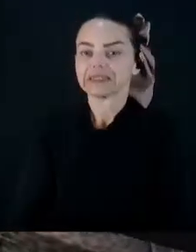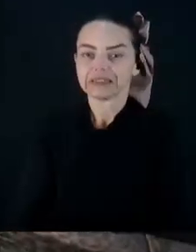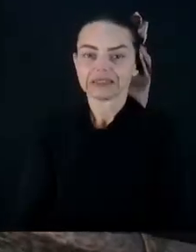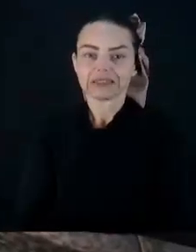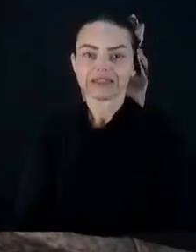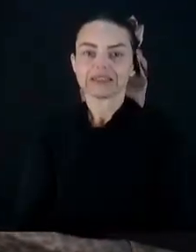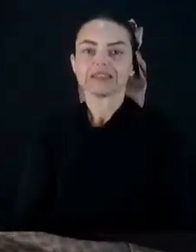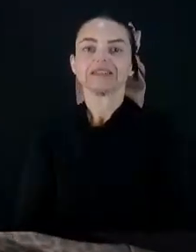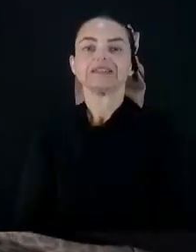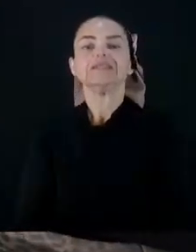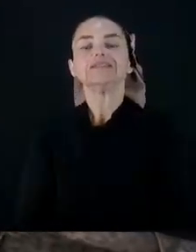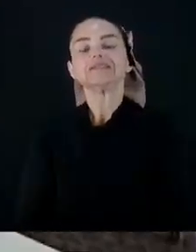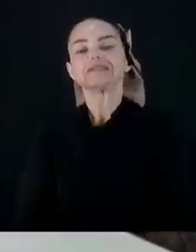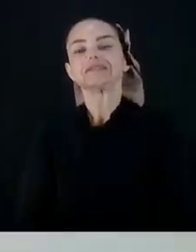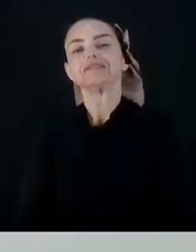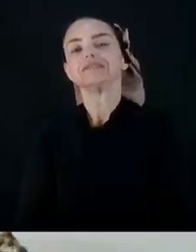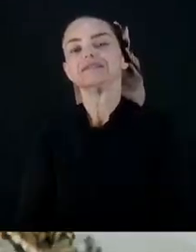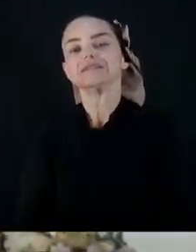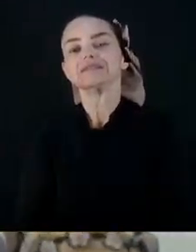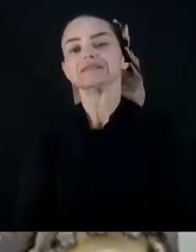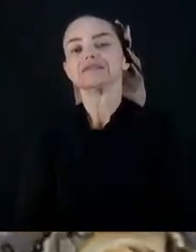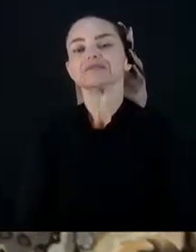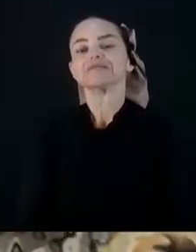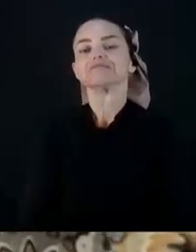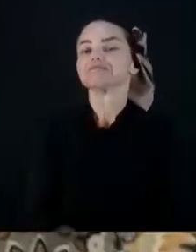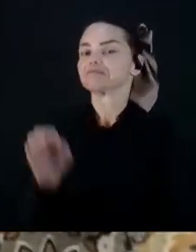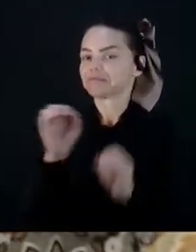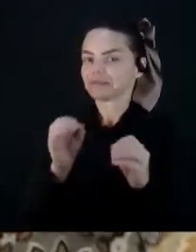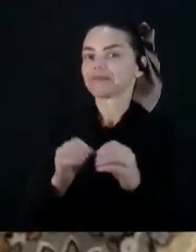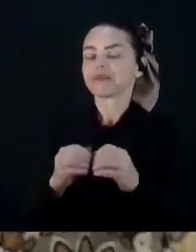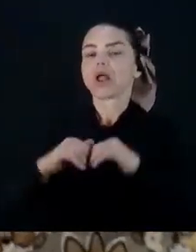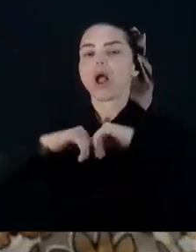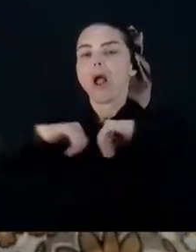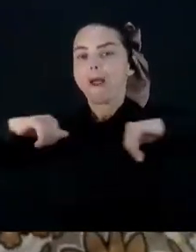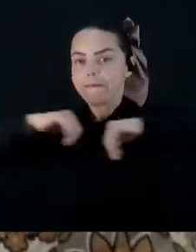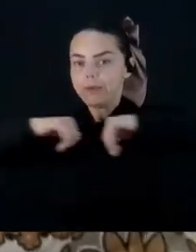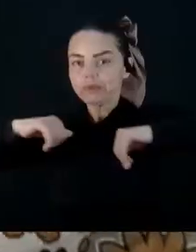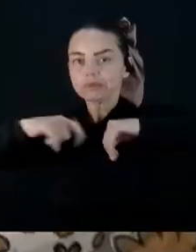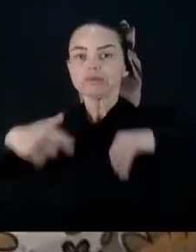Aí deixamos a parte sem costurar aqui, né? Essa parte sem costurar.